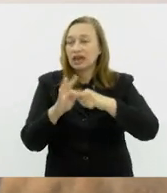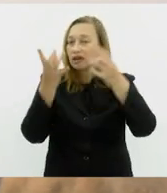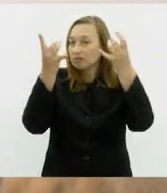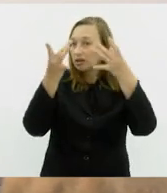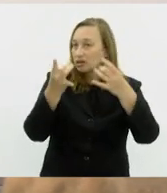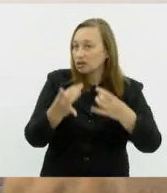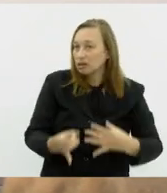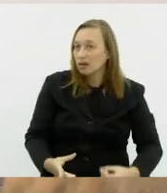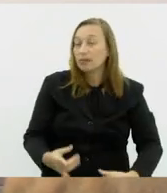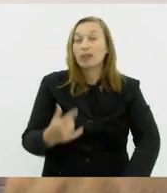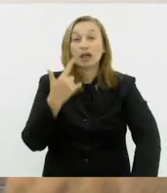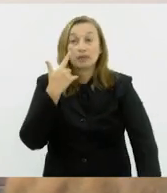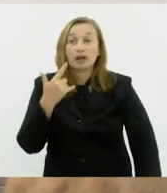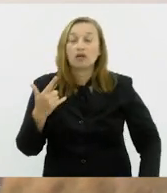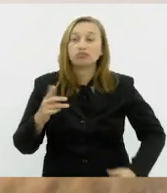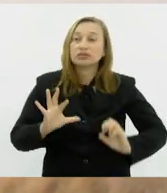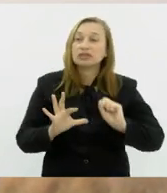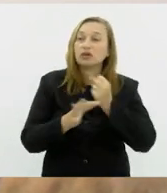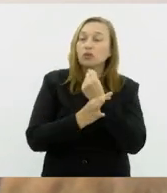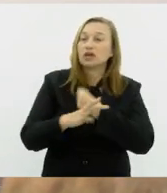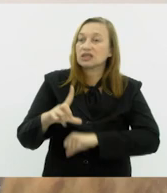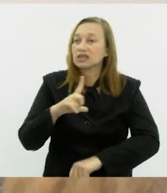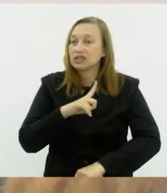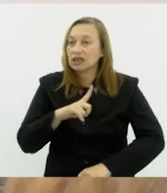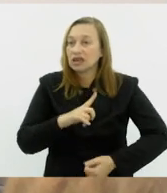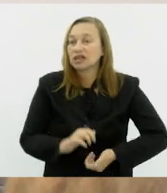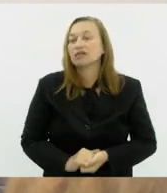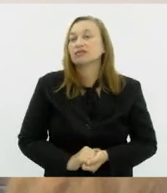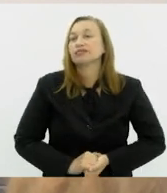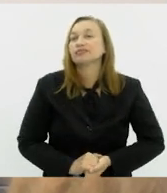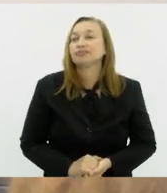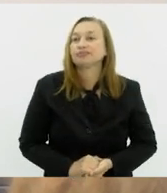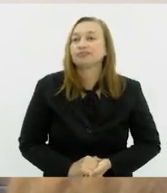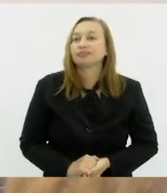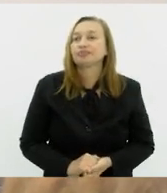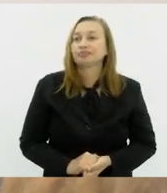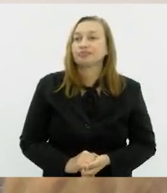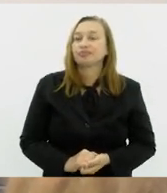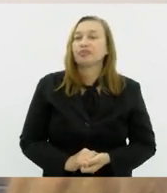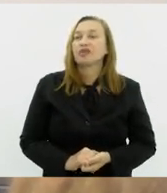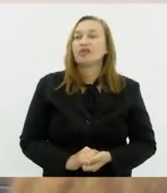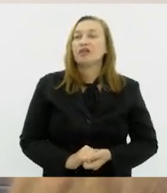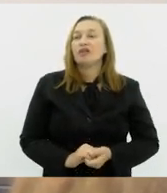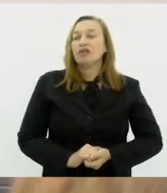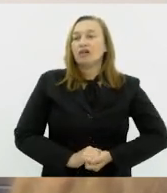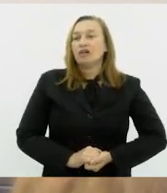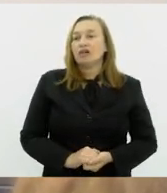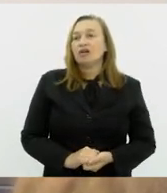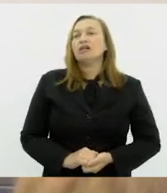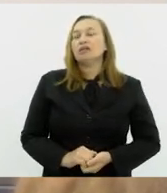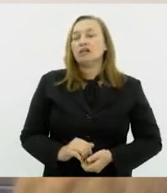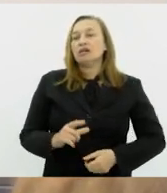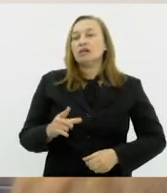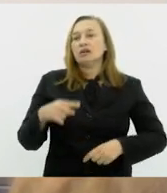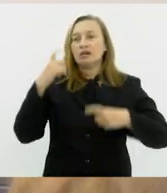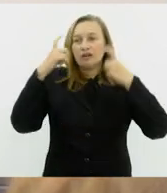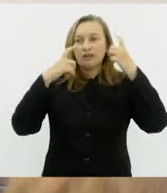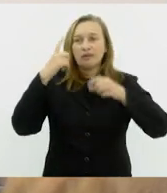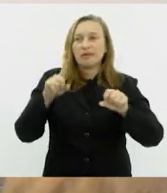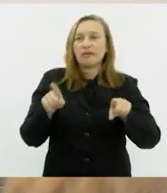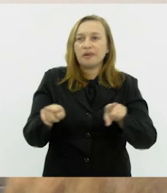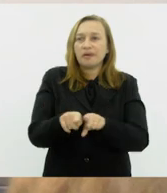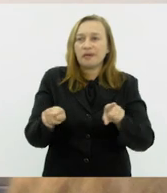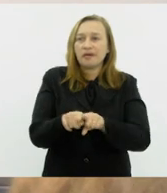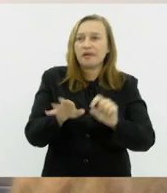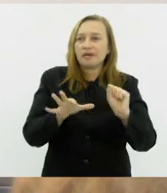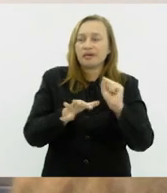assegurar que os corredores aéreos sejam estabelecidos de maneira a maximizar a segurança operacional. Temos a preocupação também com a segurança